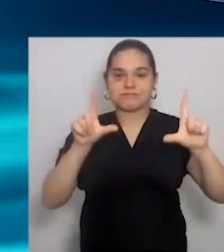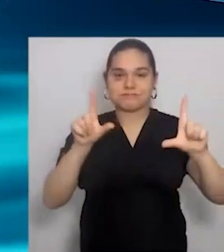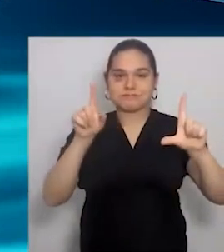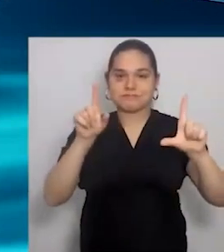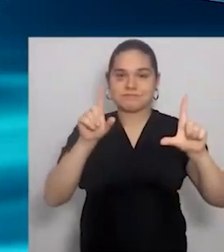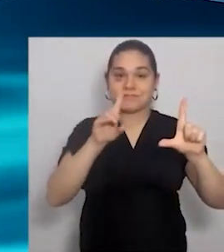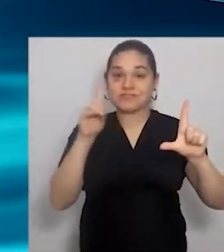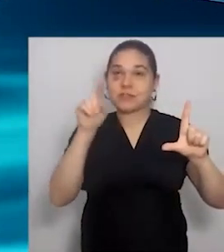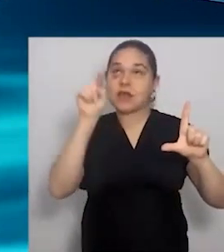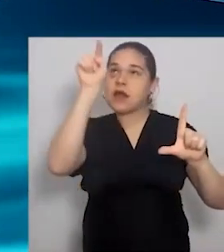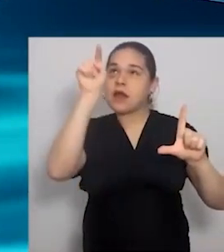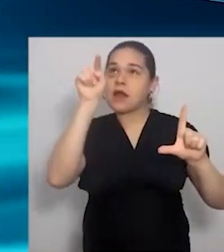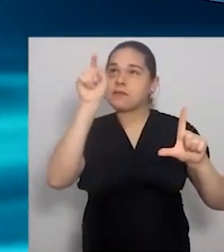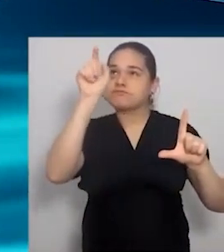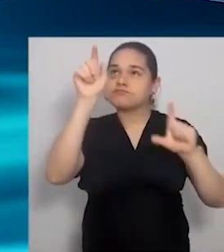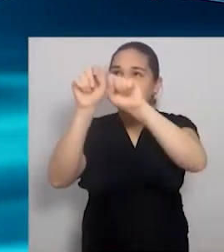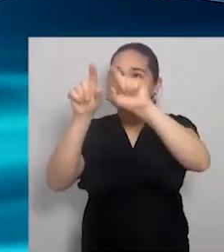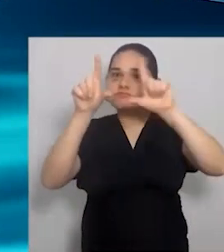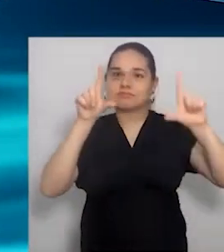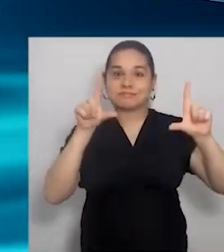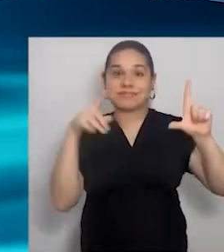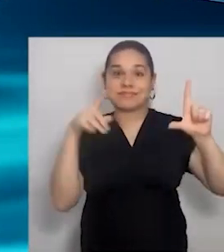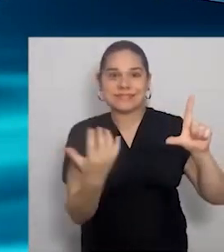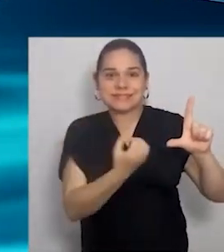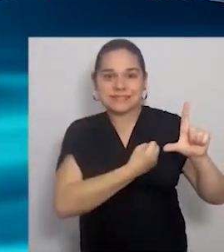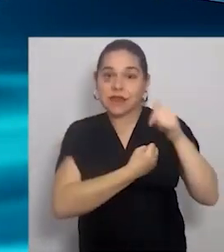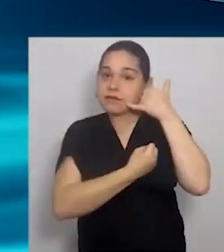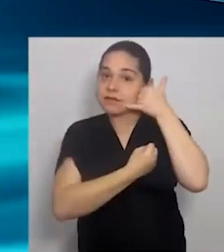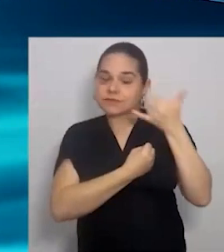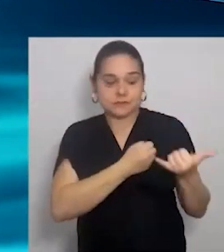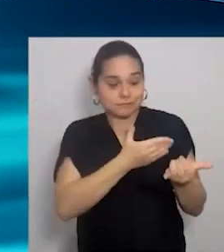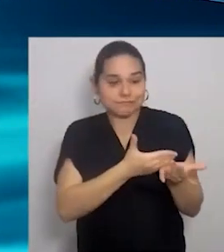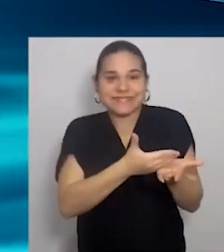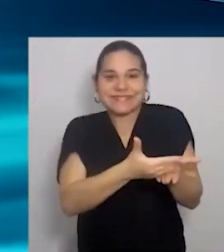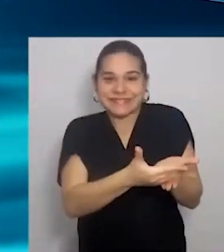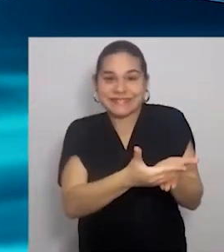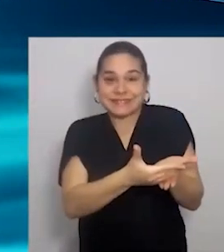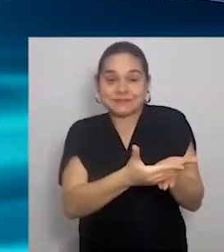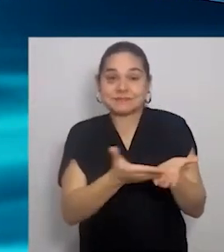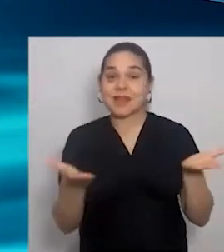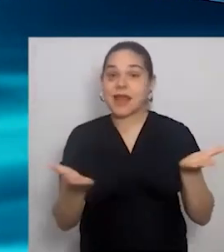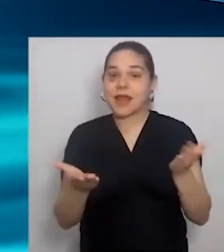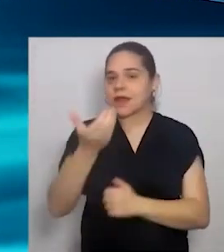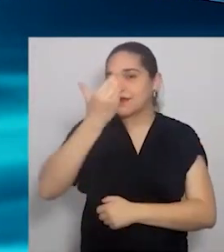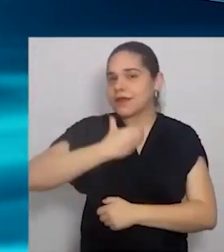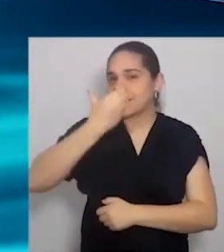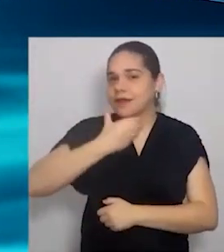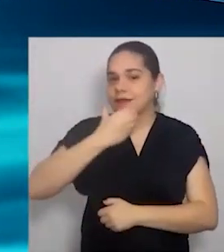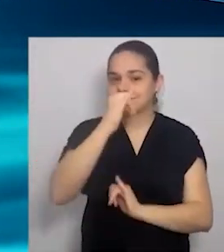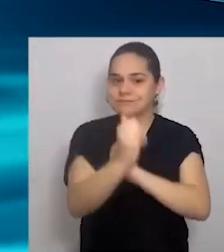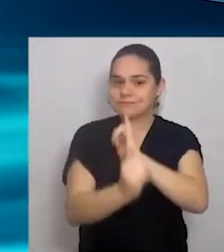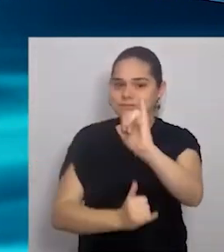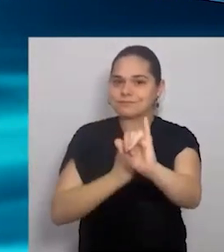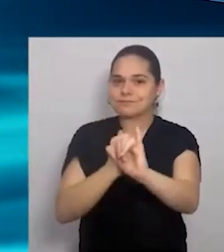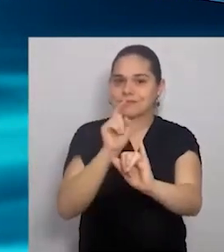pontinhos do lado direito e selecione adicionar a tela inicial. Para iOS, acesse o endereço pelo